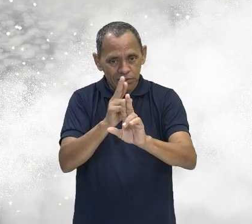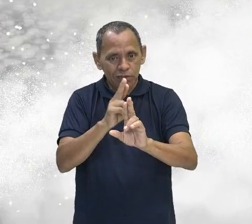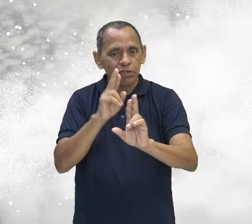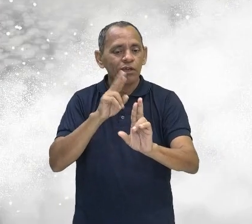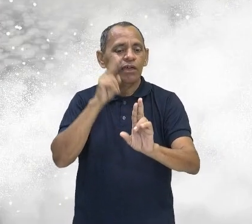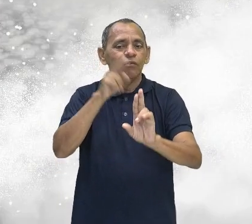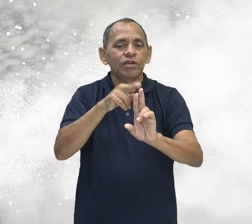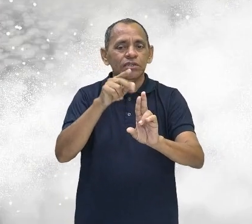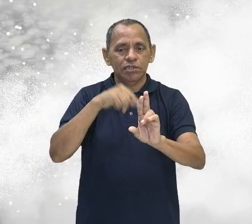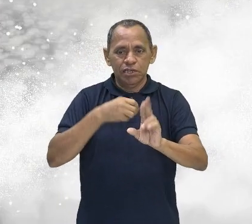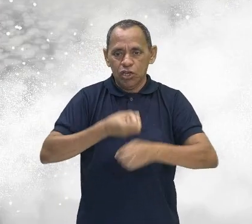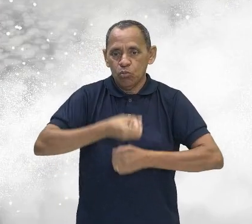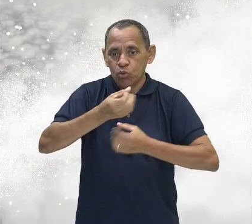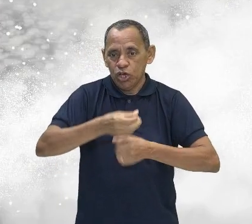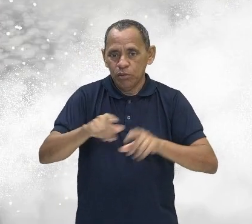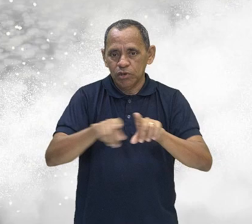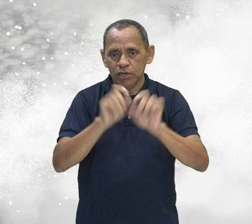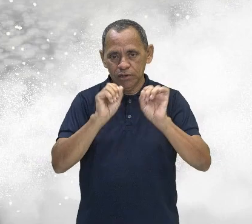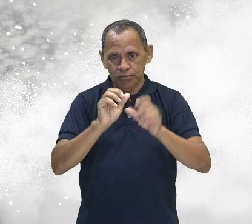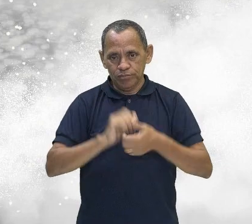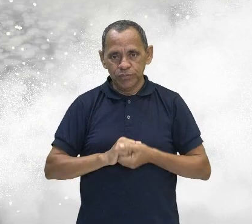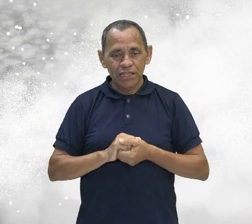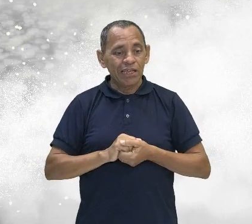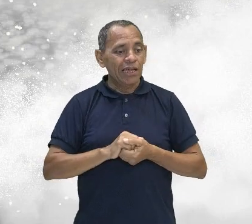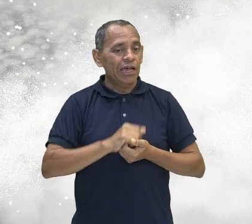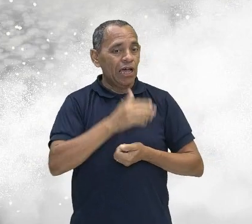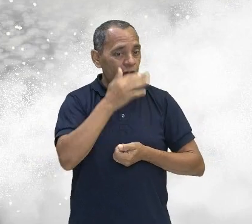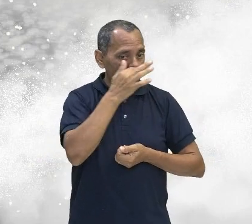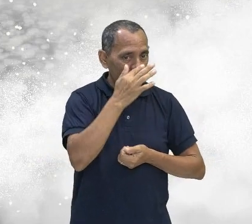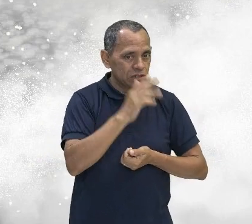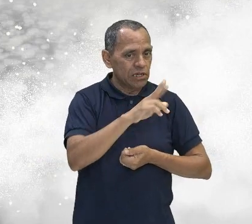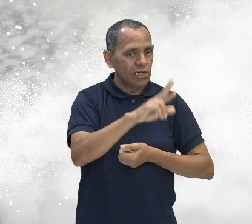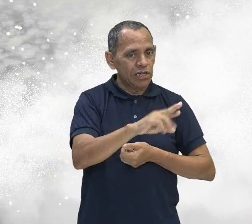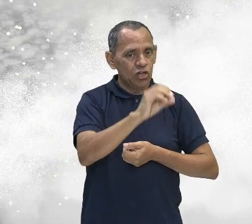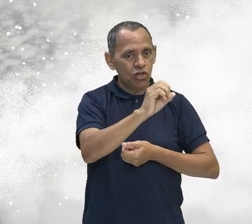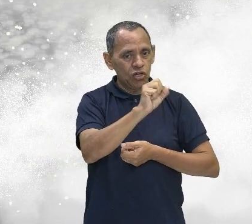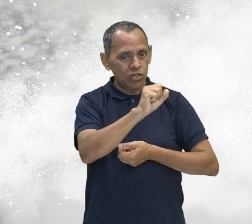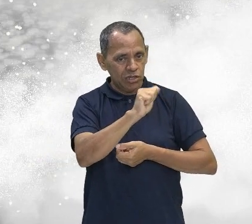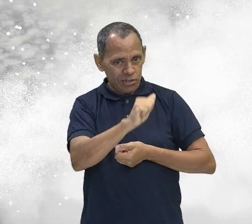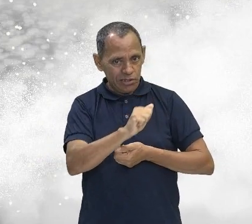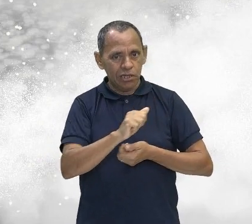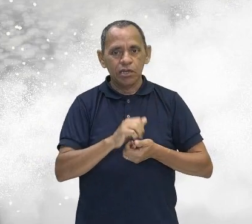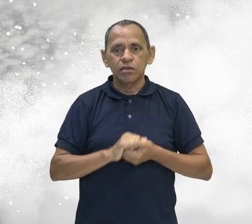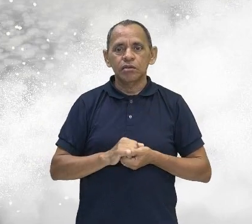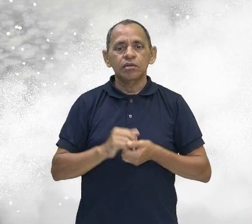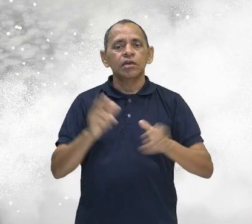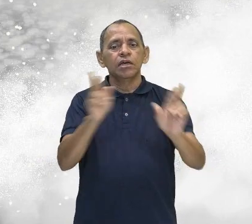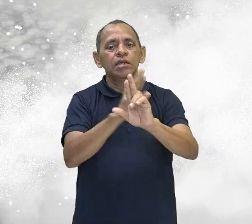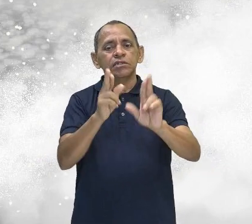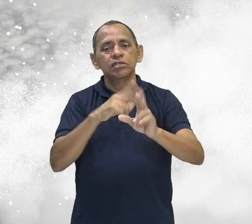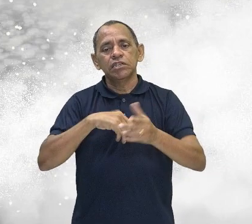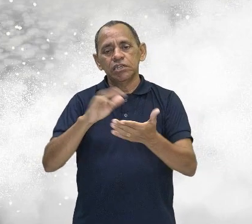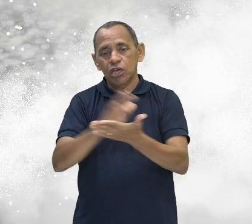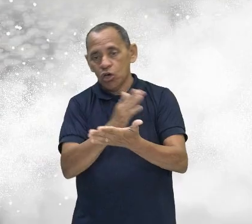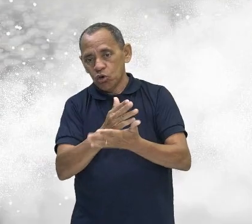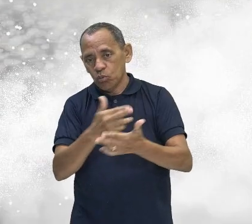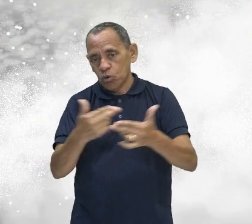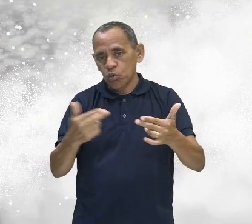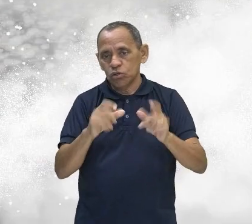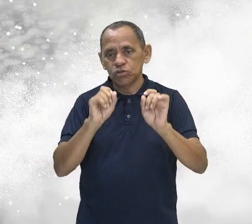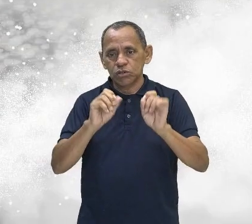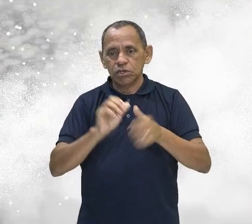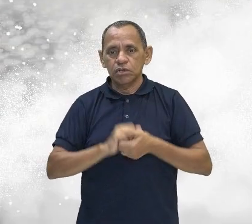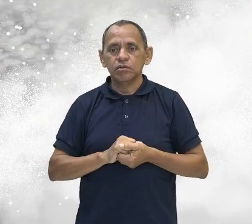diz ali a rosa, né, em vários momentos ele utiliza a palavra rosa e associa com algo que é